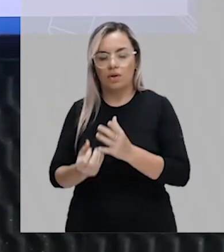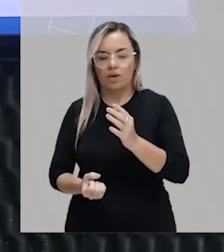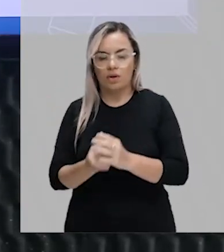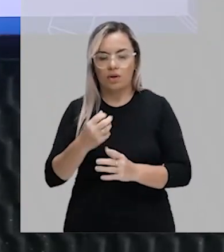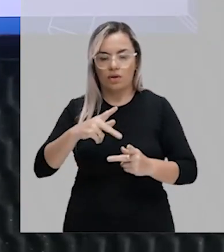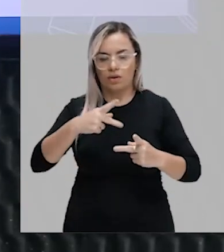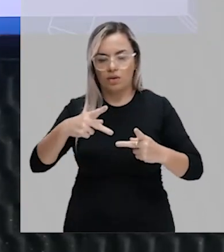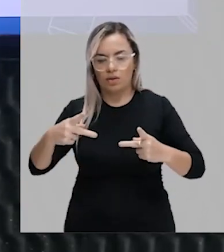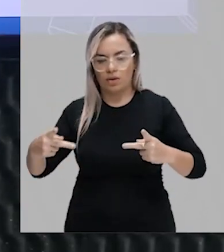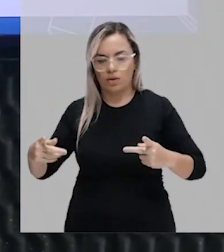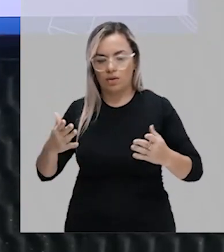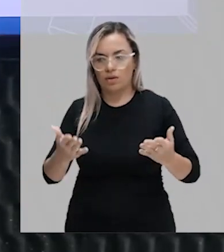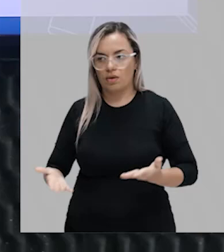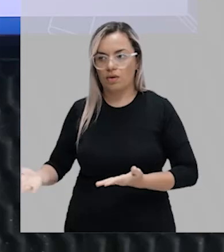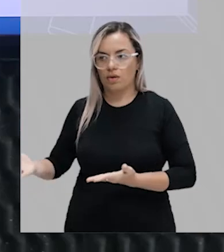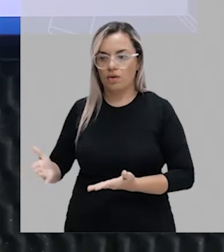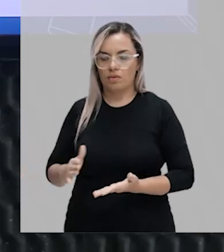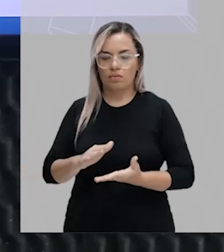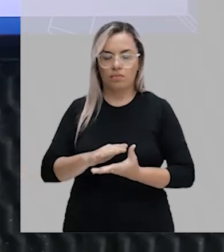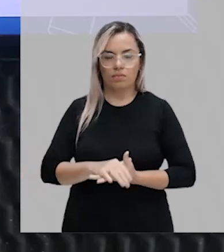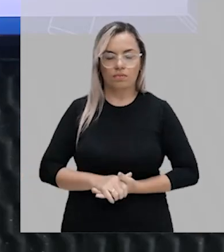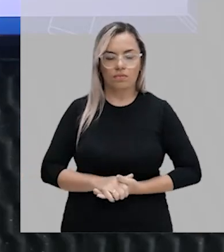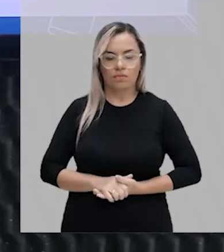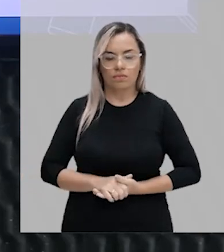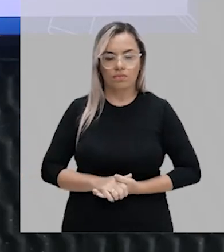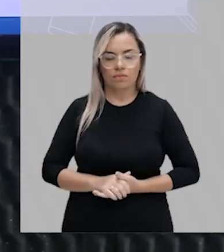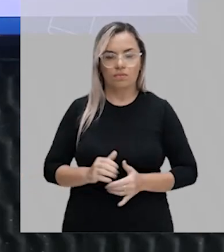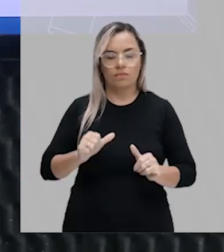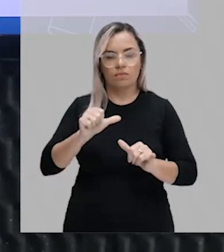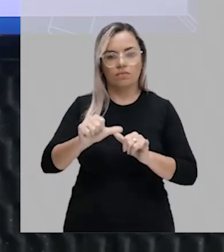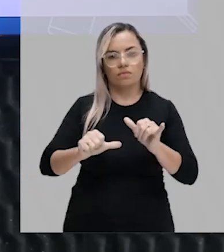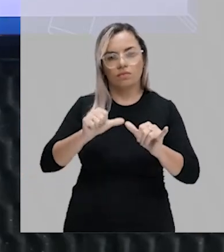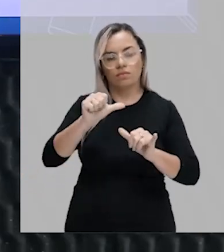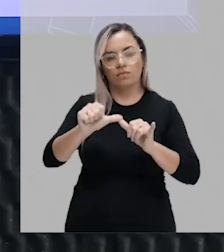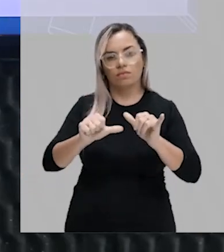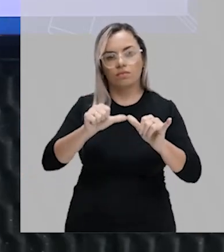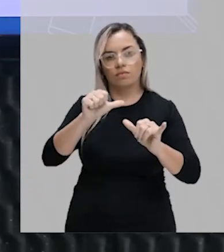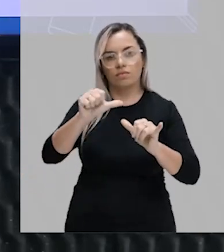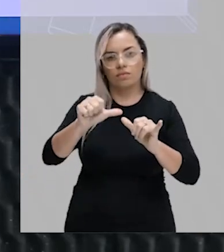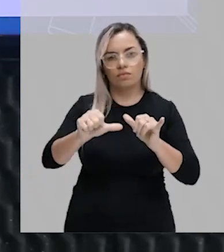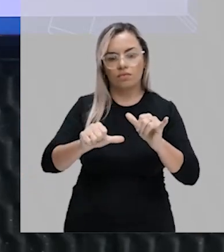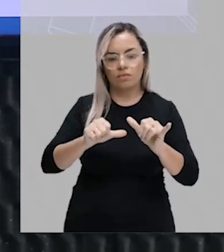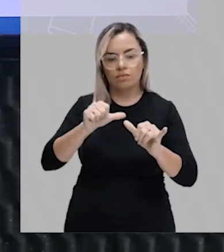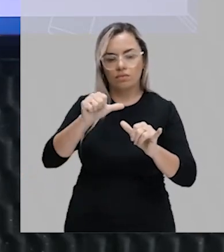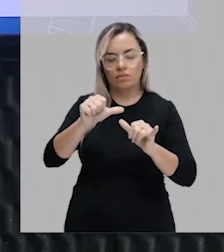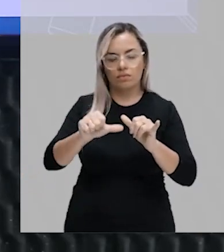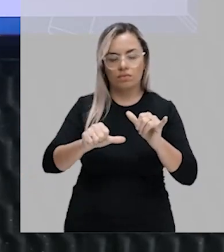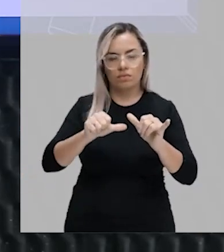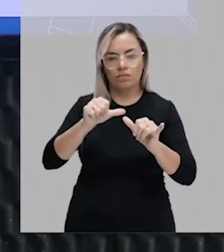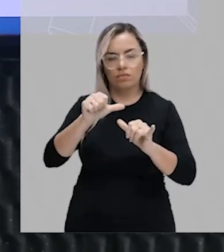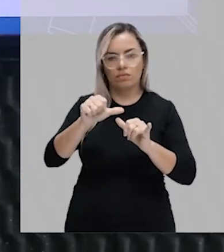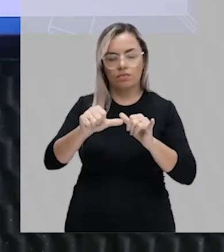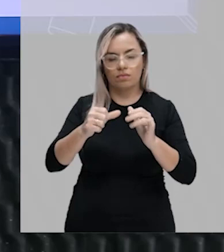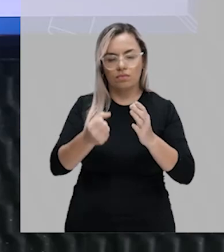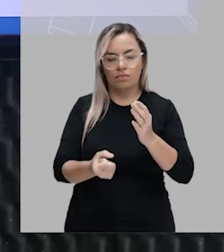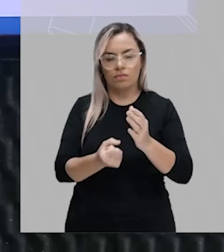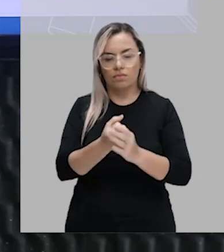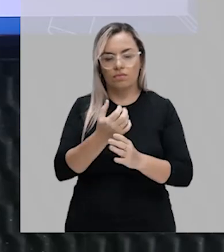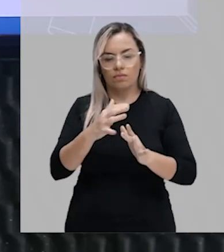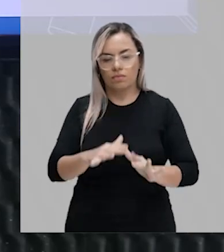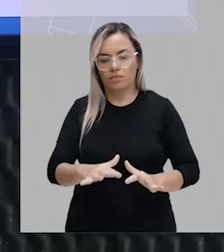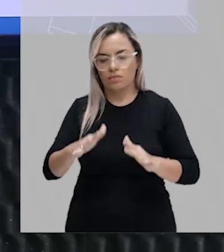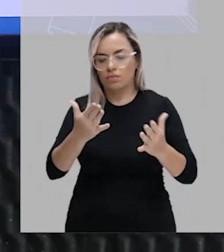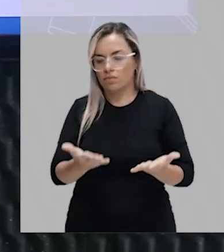e foram feitos por reações químicas que foram geradas por esses gases